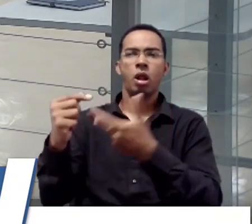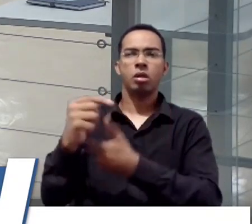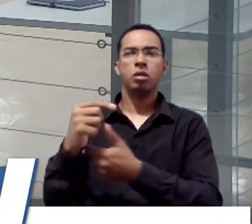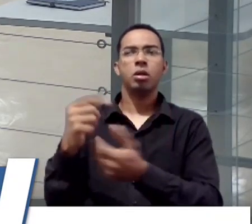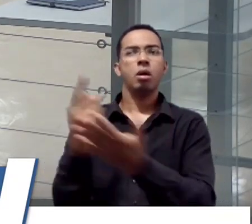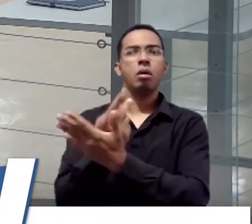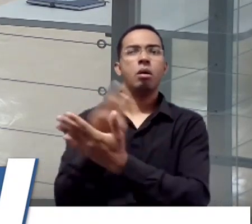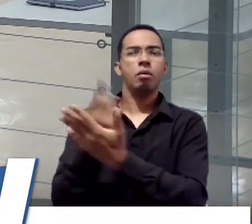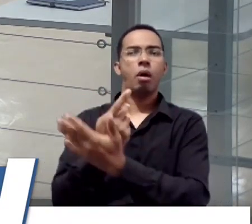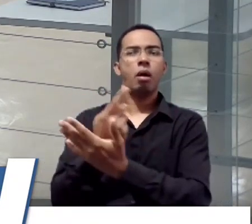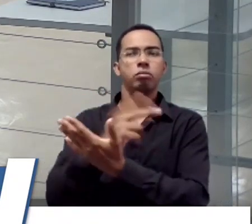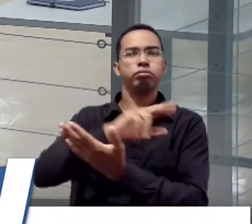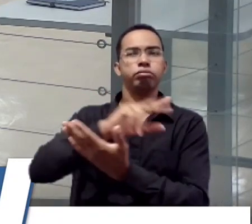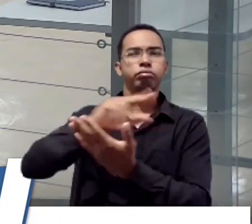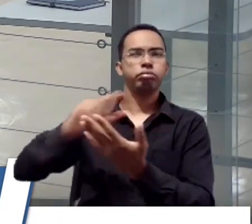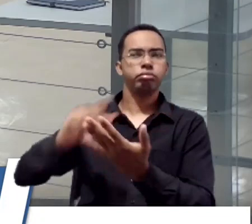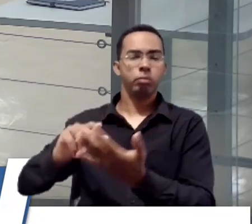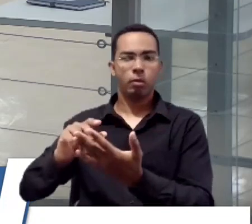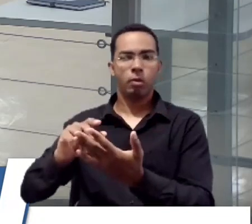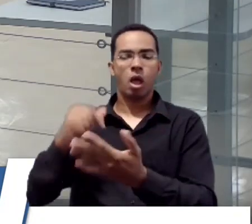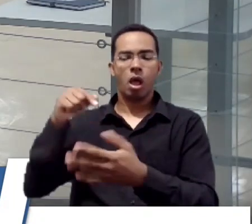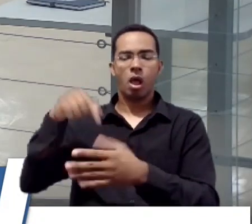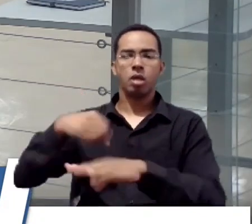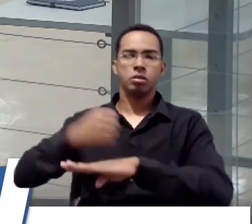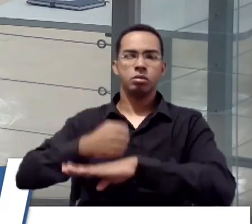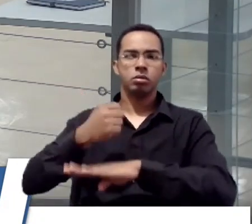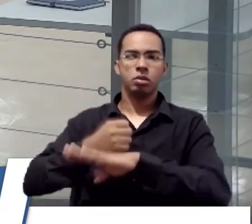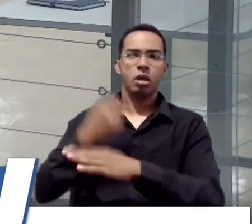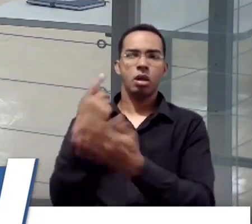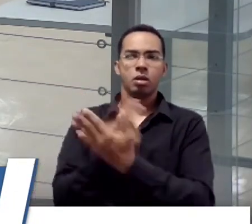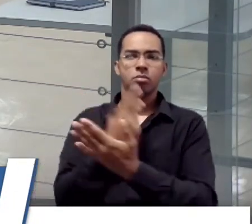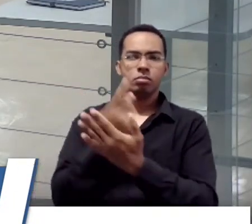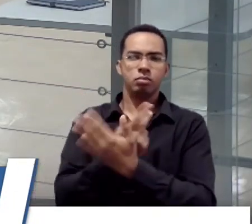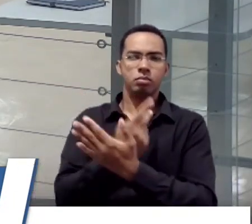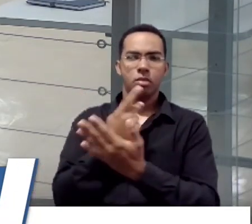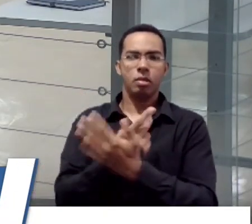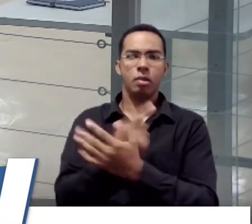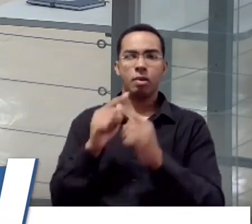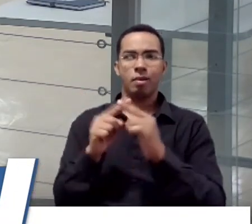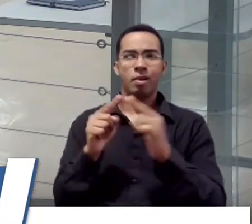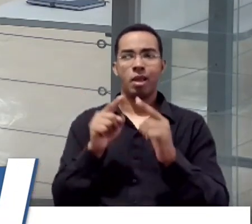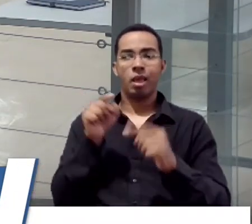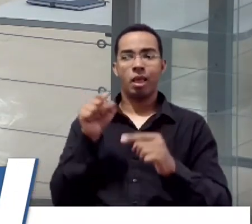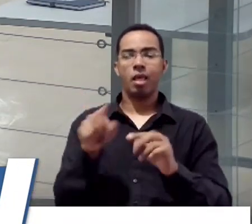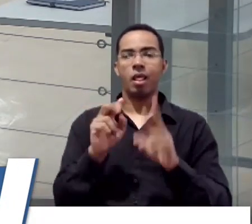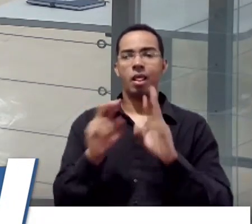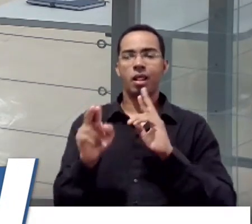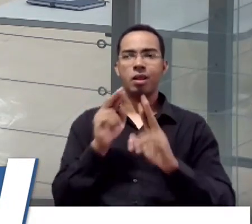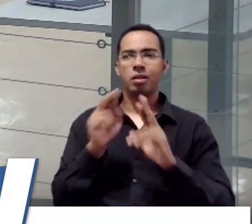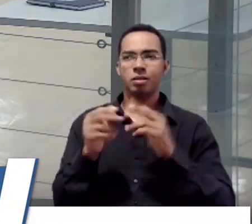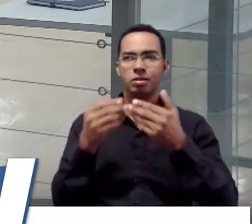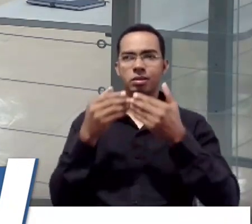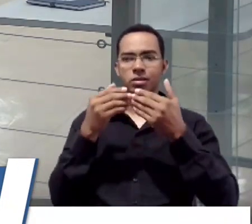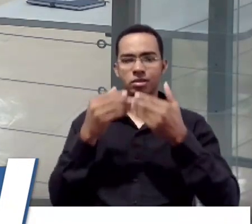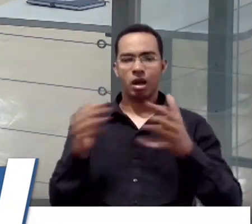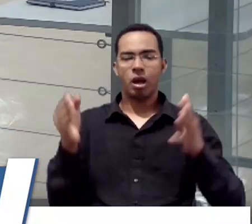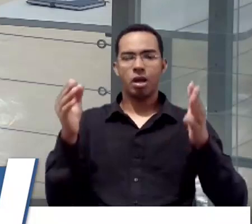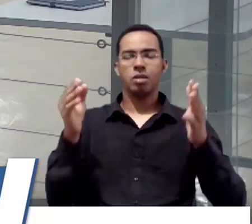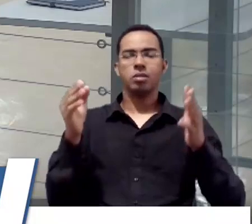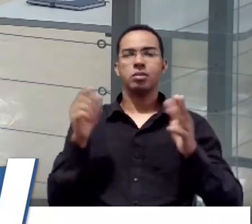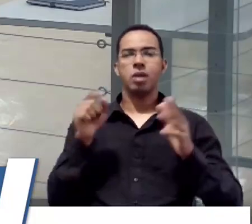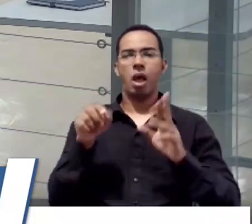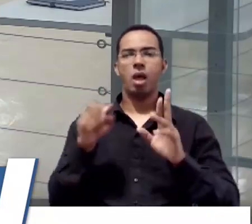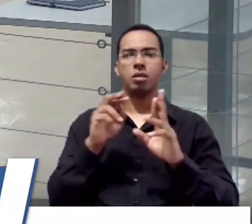muito. Nós em Franca erramos muito, mas essa relação aberta, essa